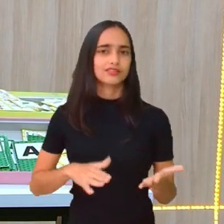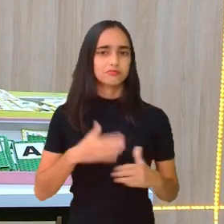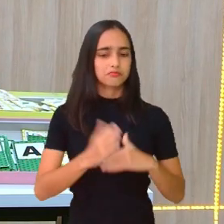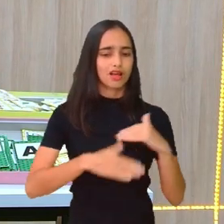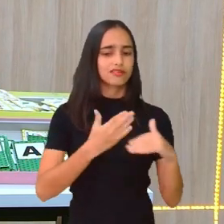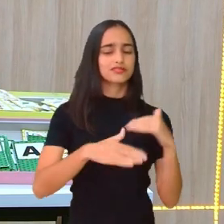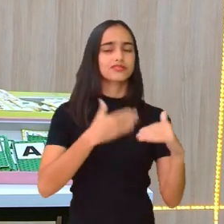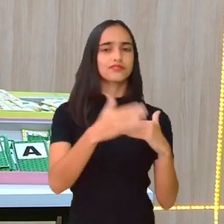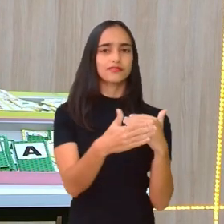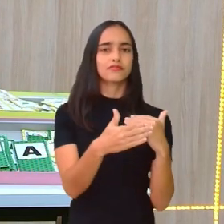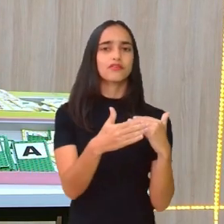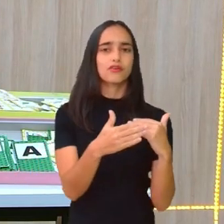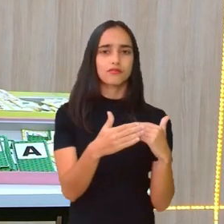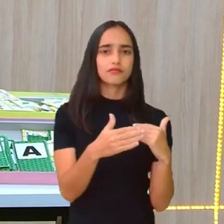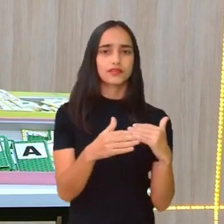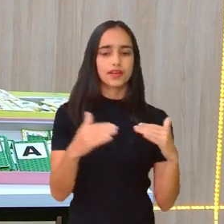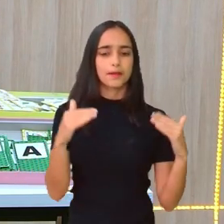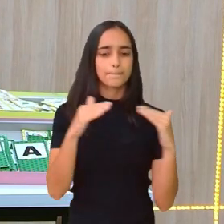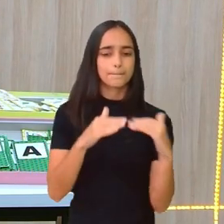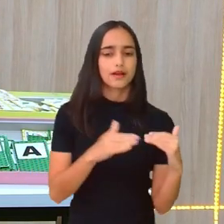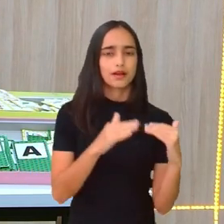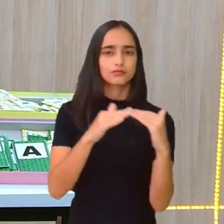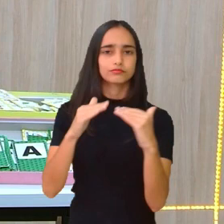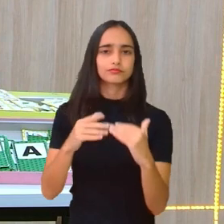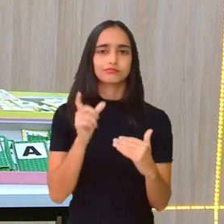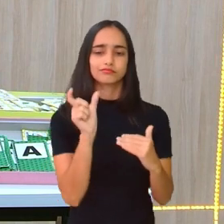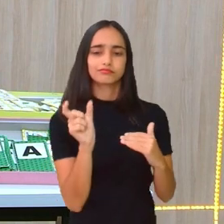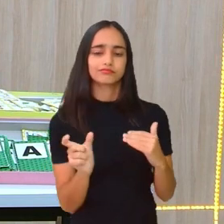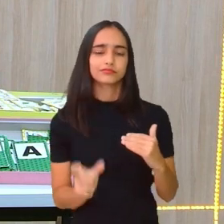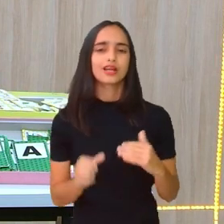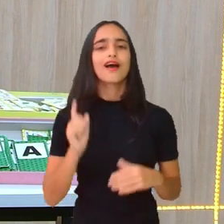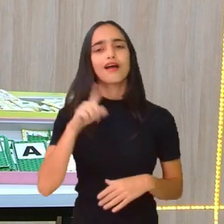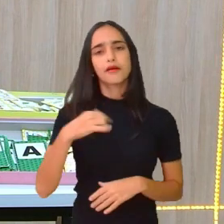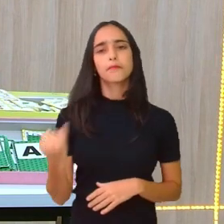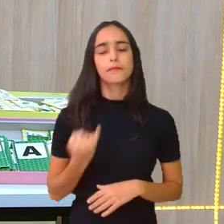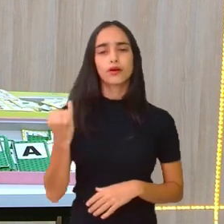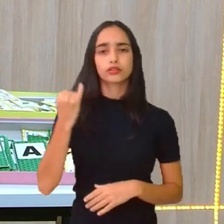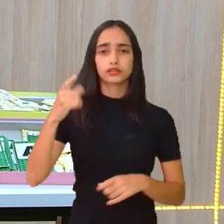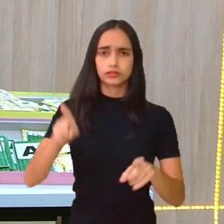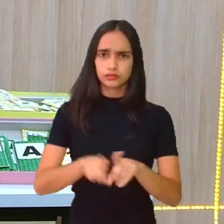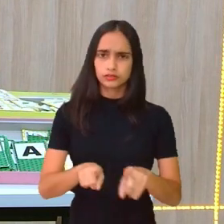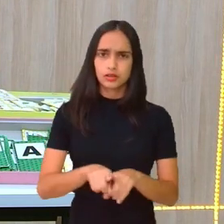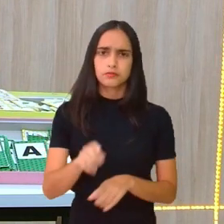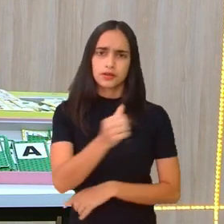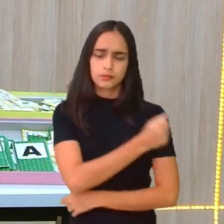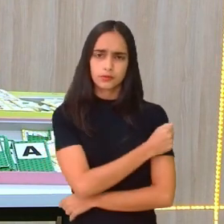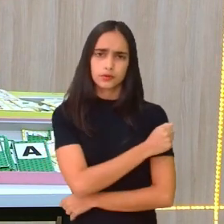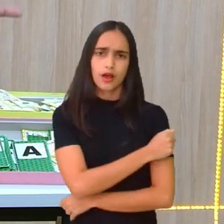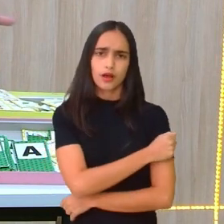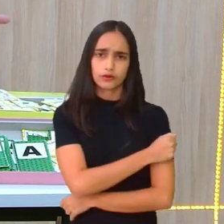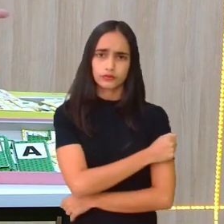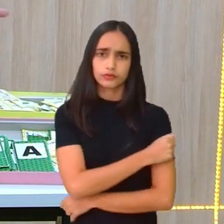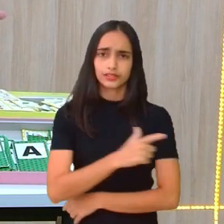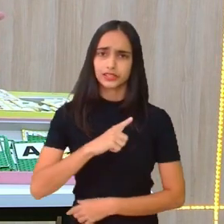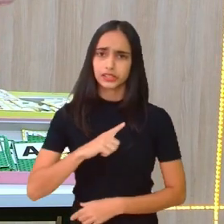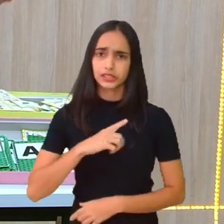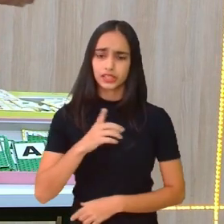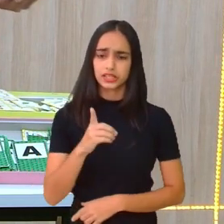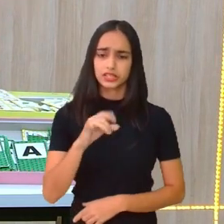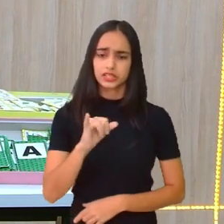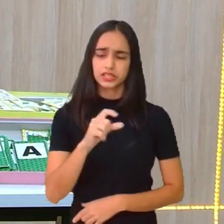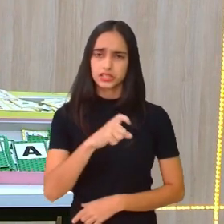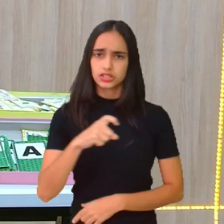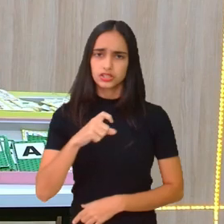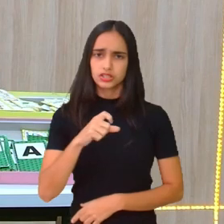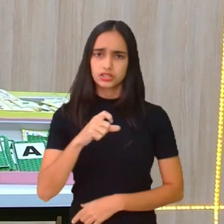com rima, que é importante para o estudante que tem dislexia e que tem a dislexia disfonética, que a gente falou agora há pouco.